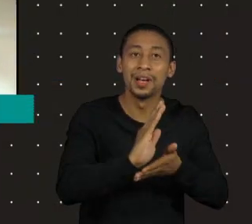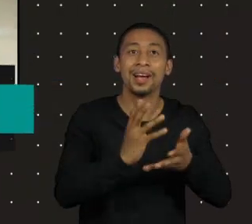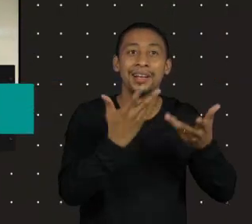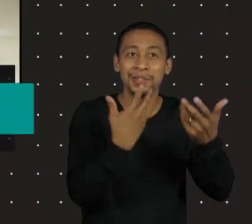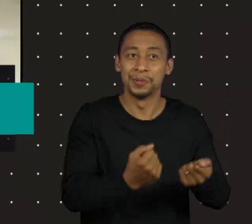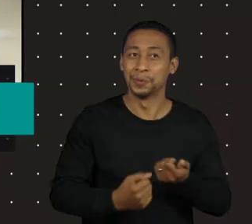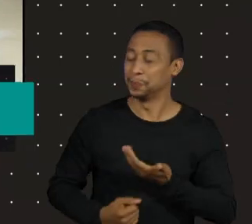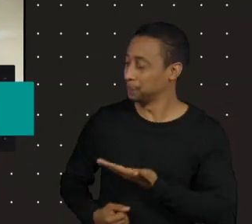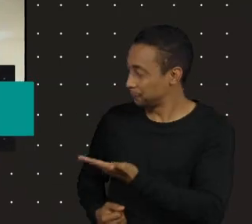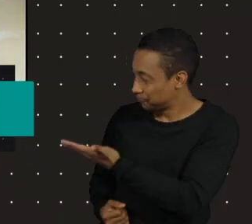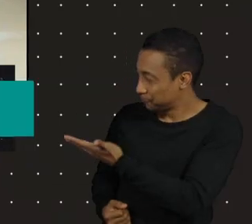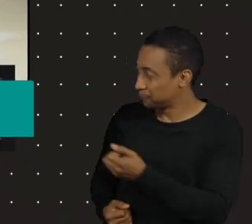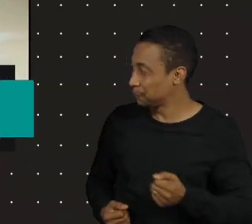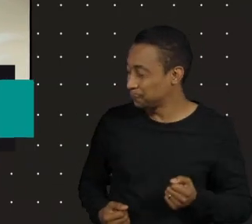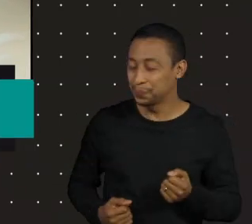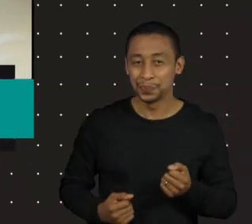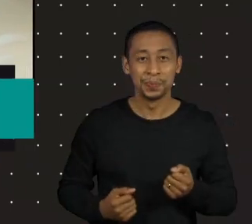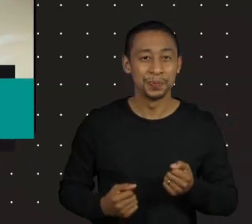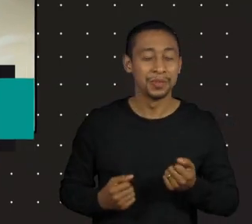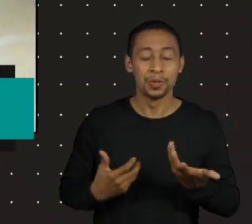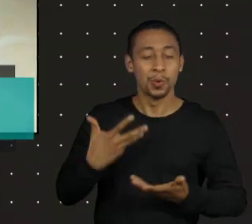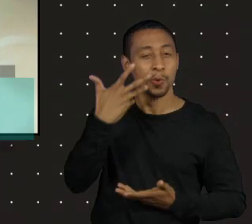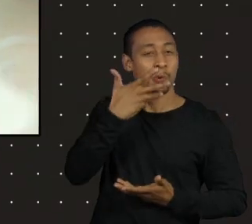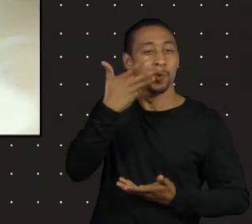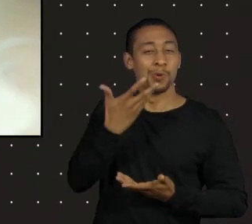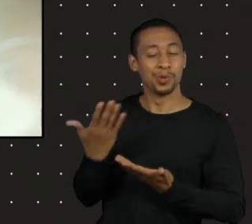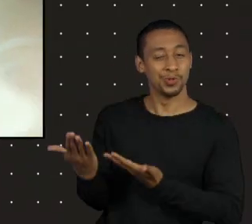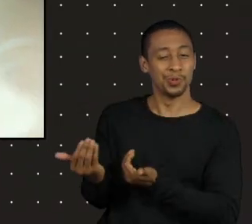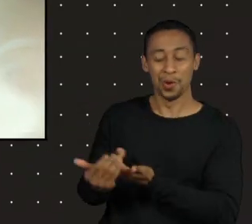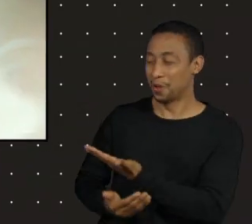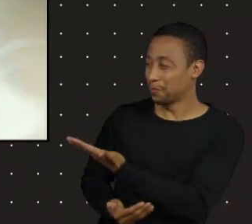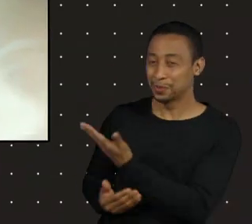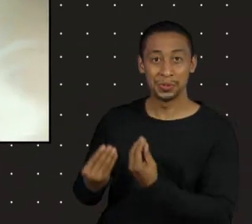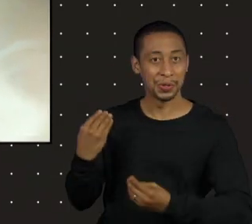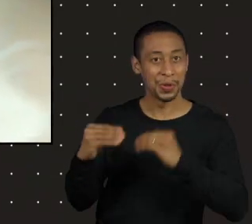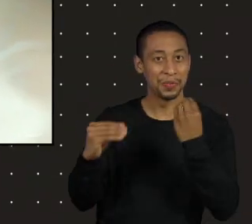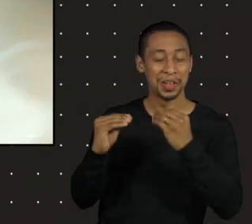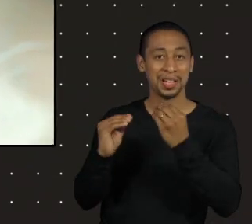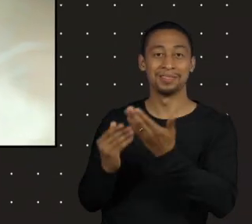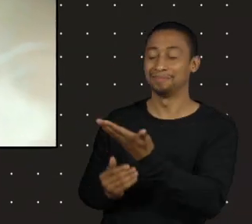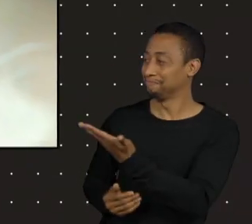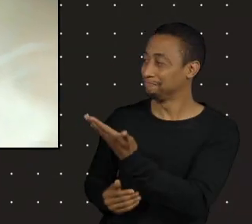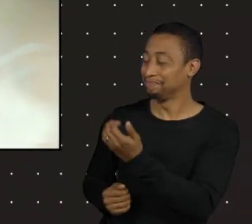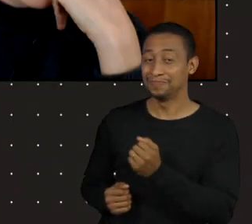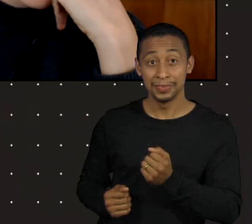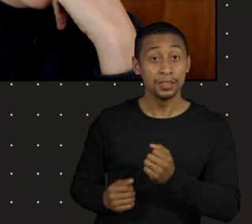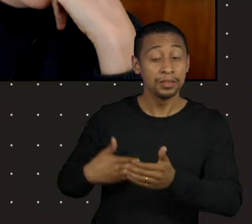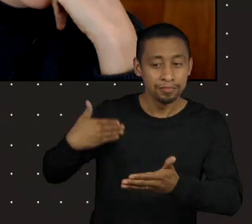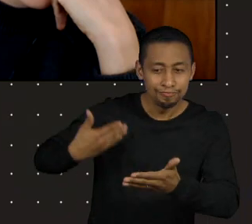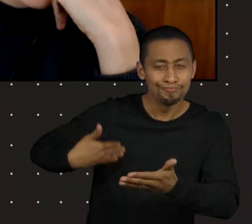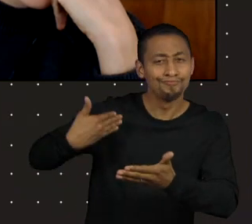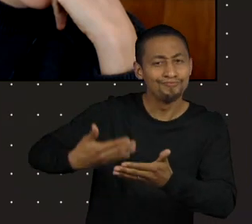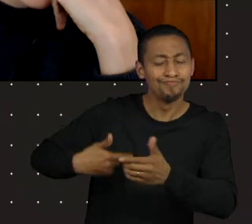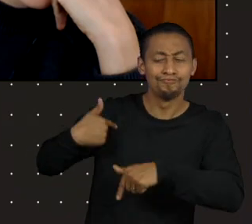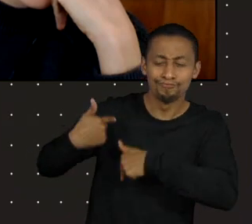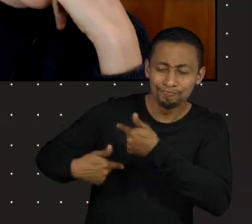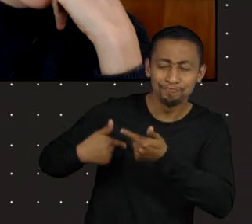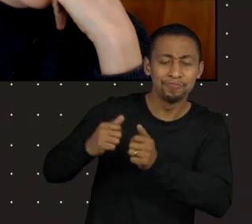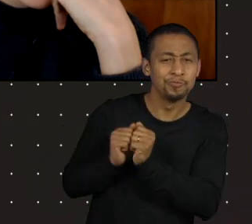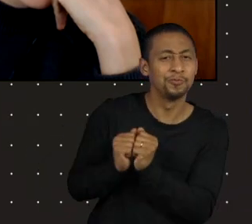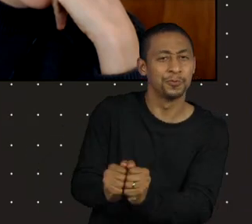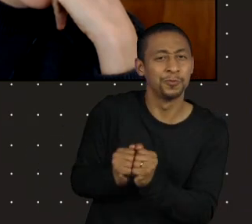Caio Blá. Eles eram os protagonistas jovens da novela. E de lá para cá a gente trabalhou junto esses anos